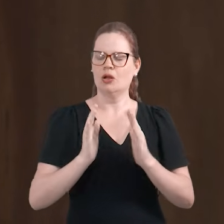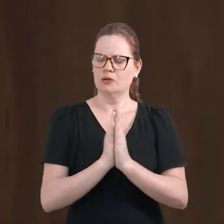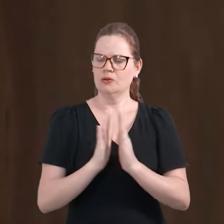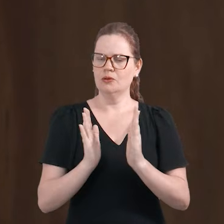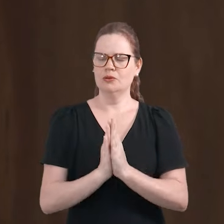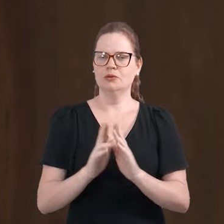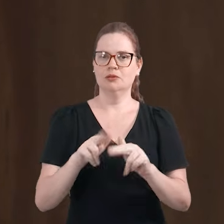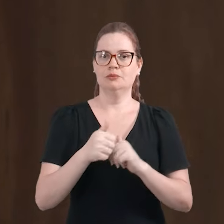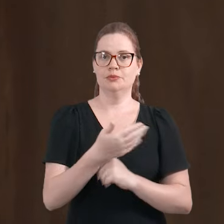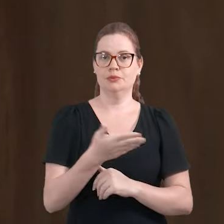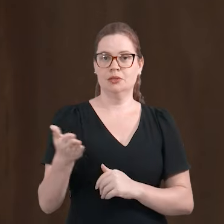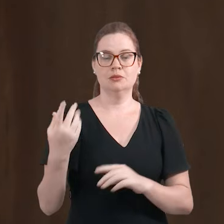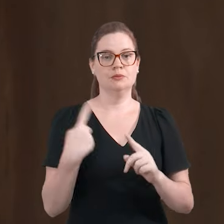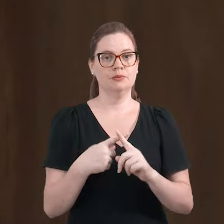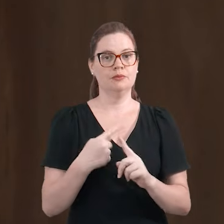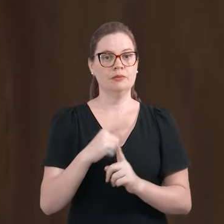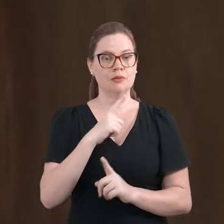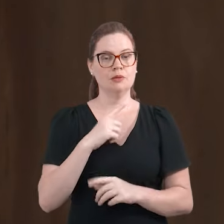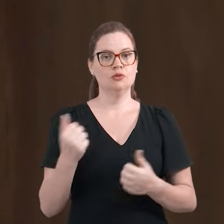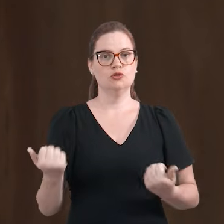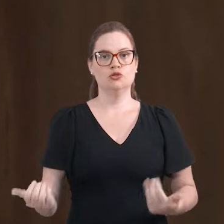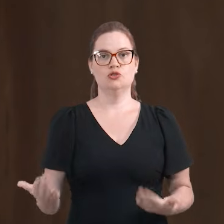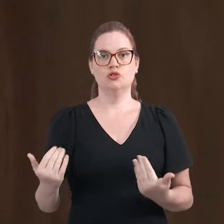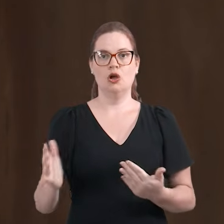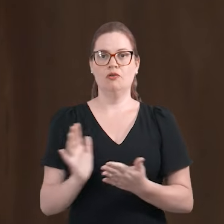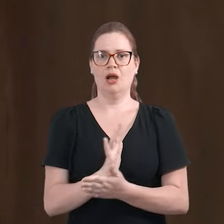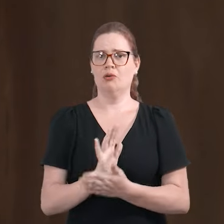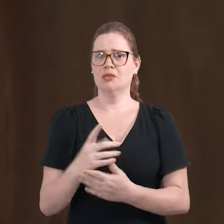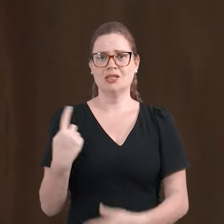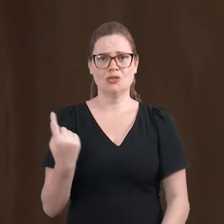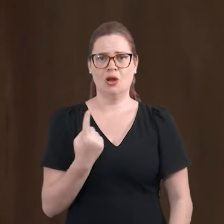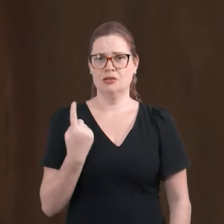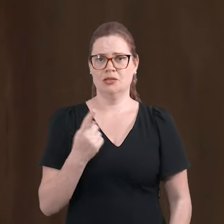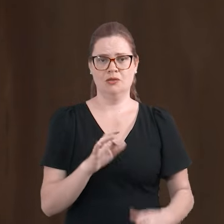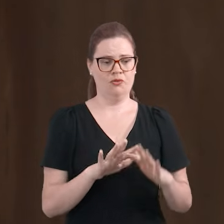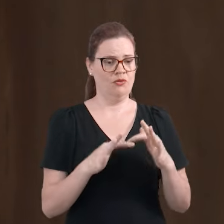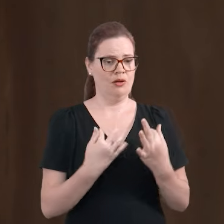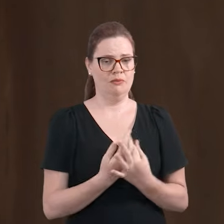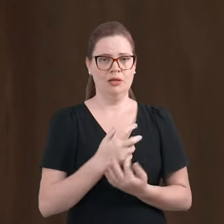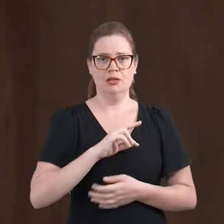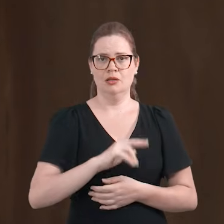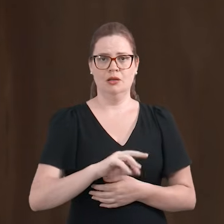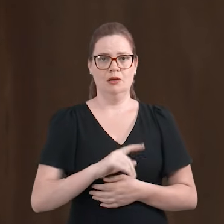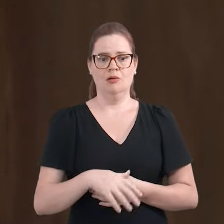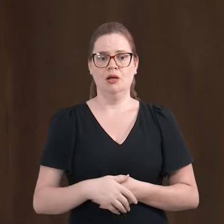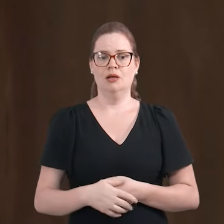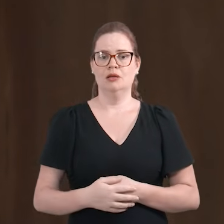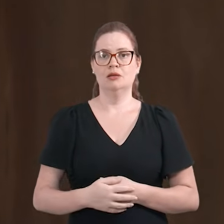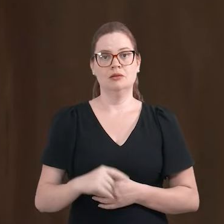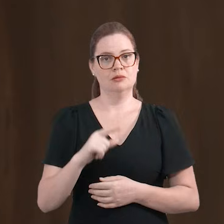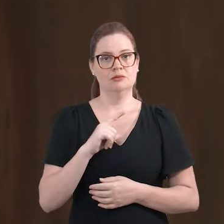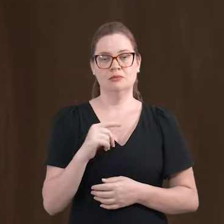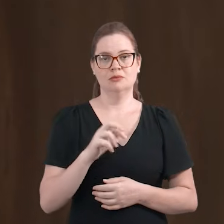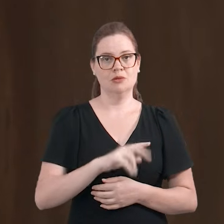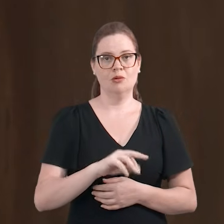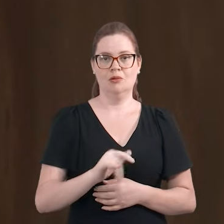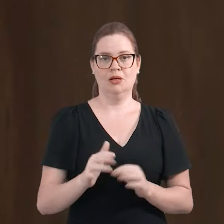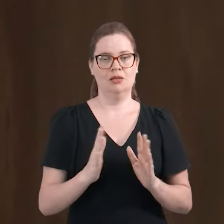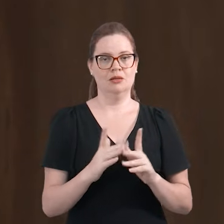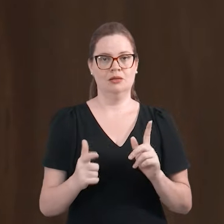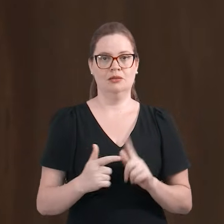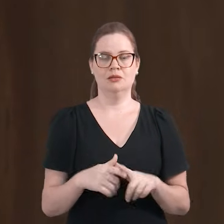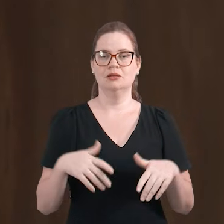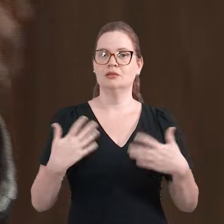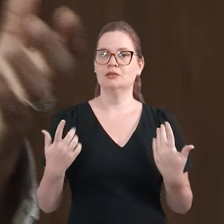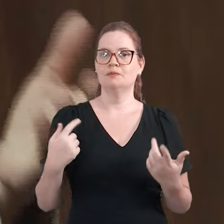porque nós temos jovens que são sozinhos. Nós temos países que têm um jovem só. E